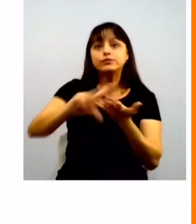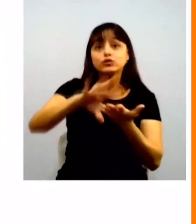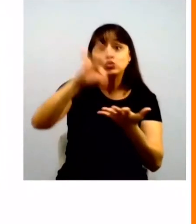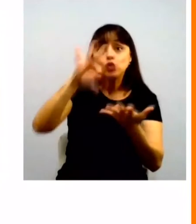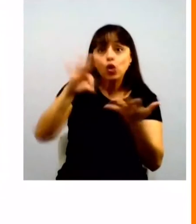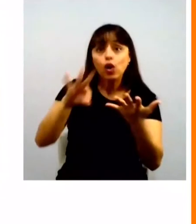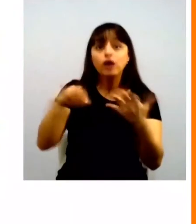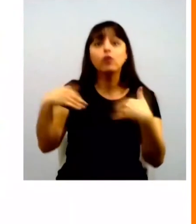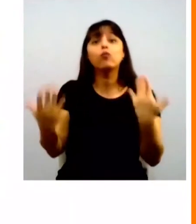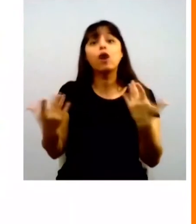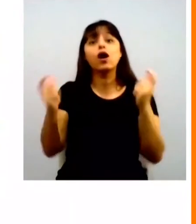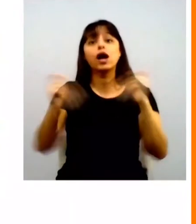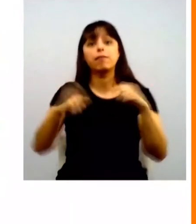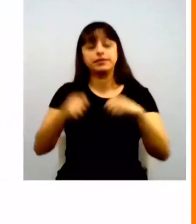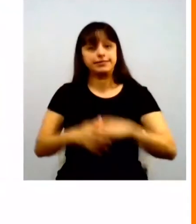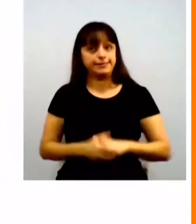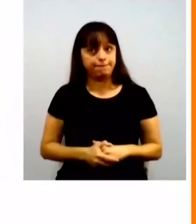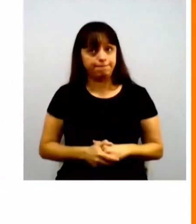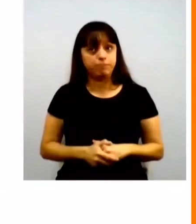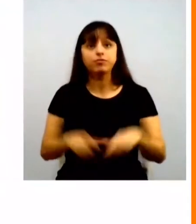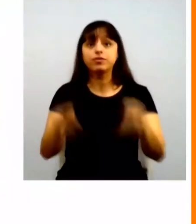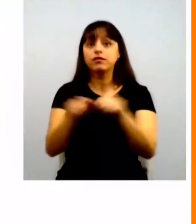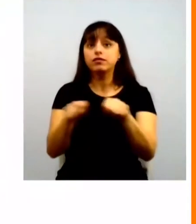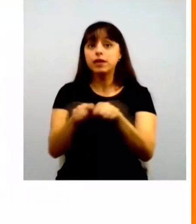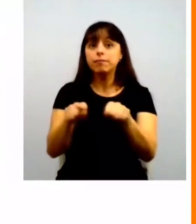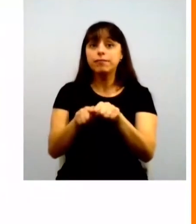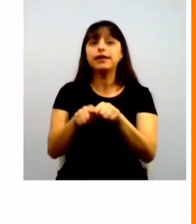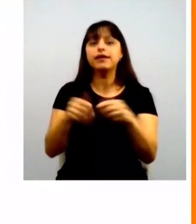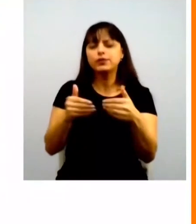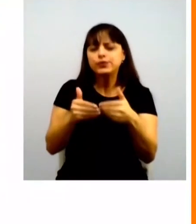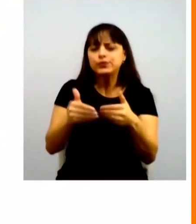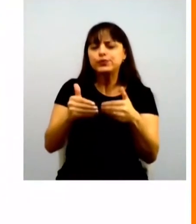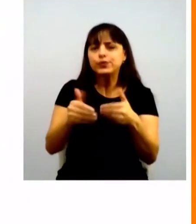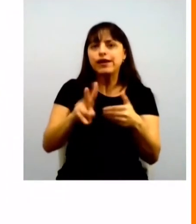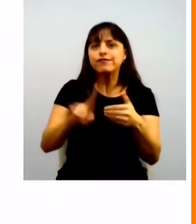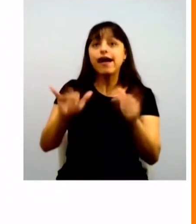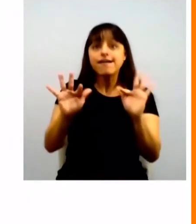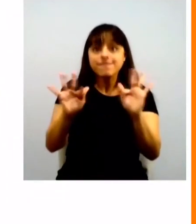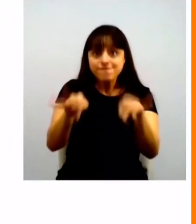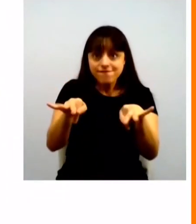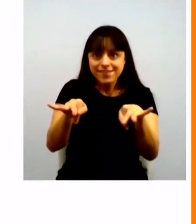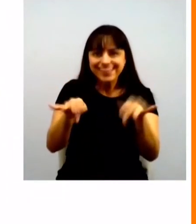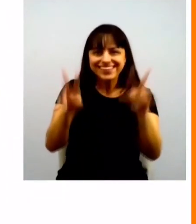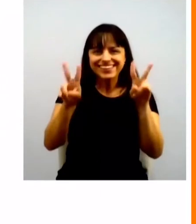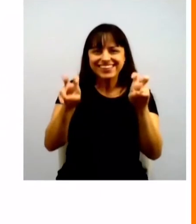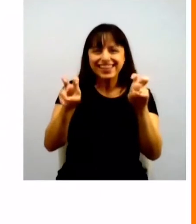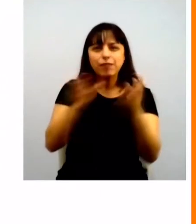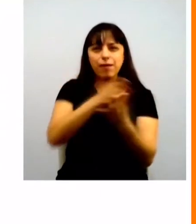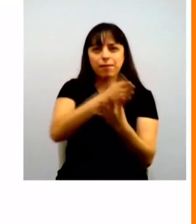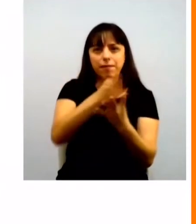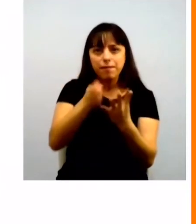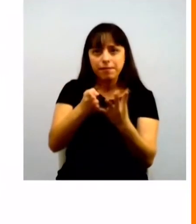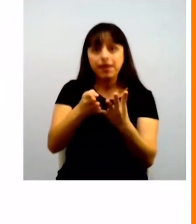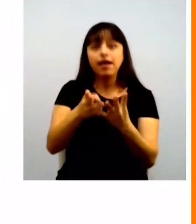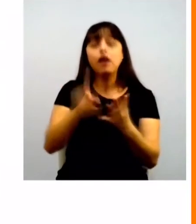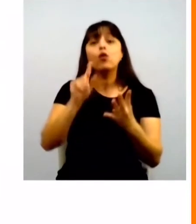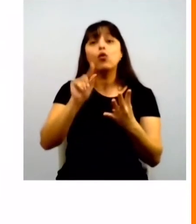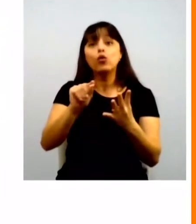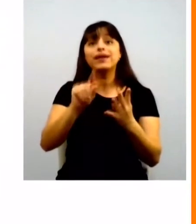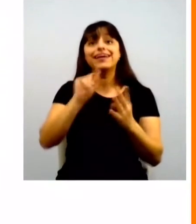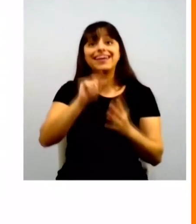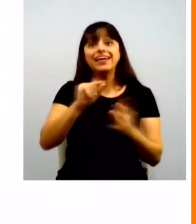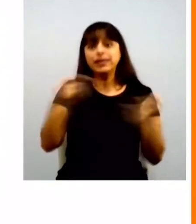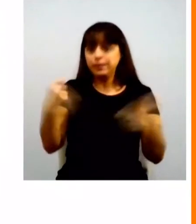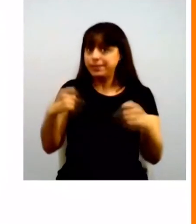primeiro bloco, é a generação de capacidade crítica. Capacidade crítica para entender a